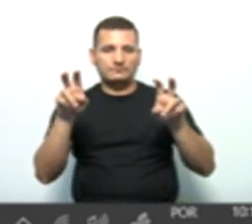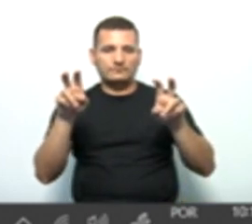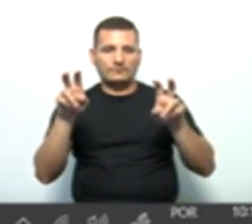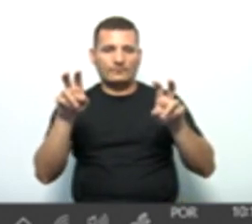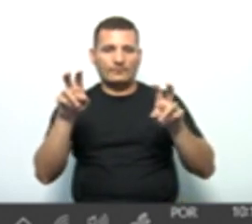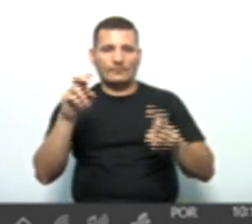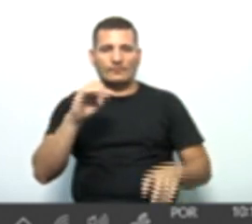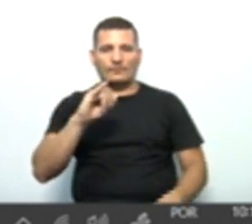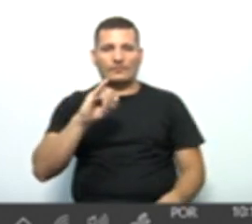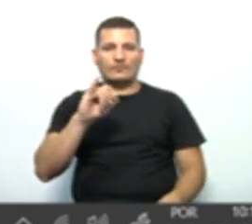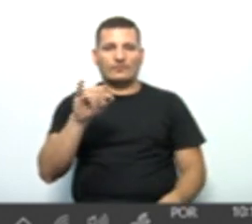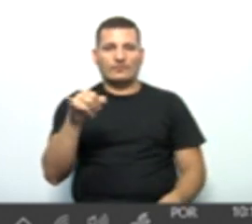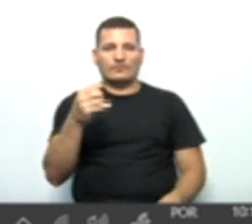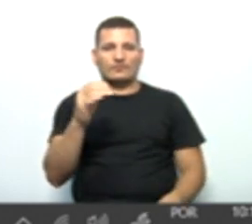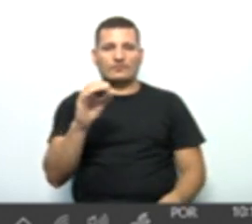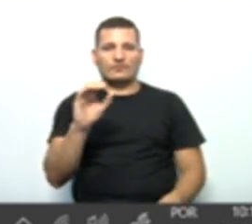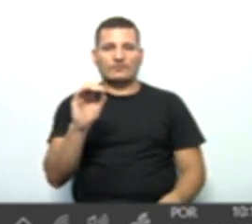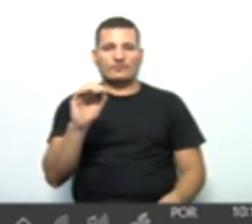João.